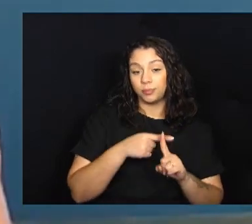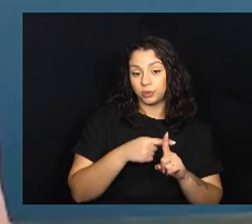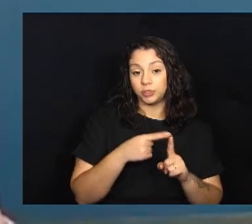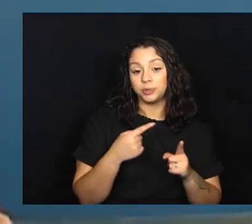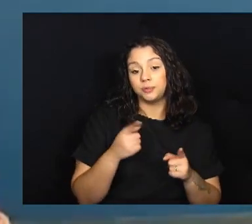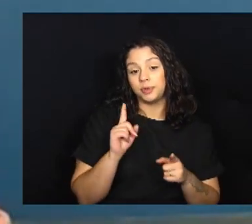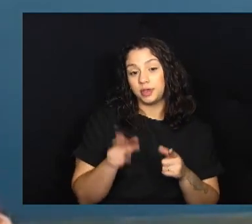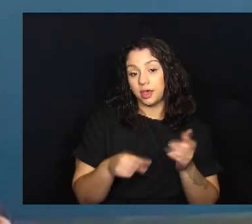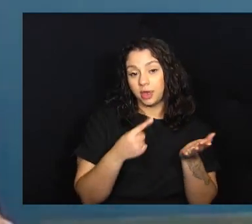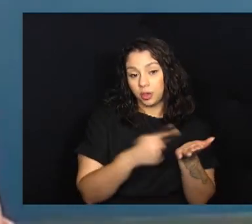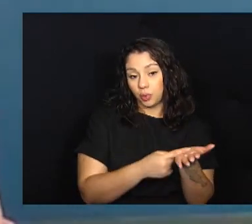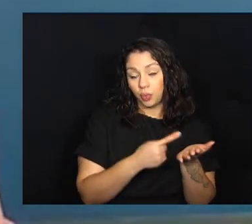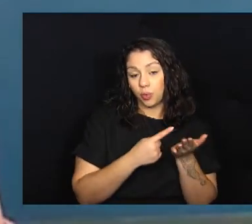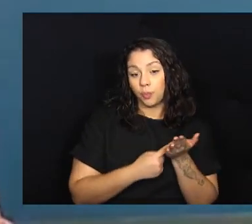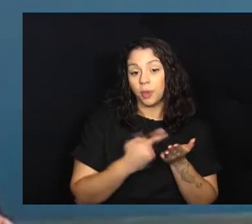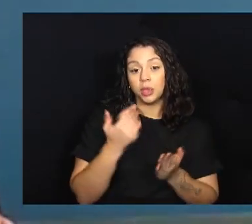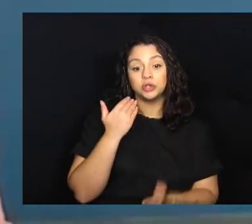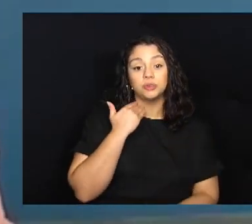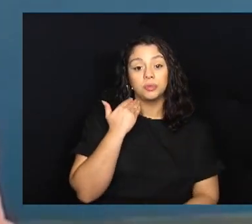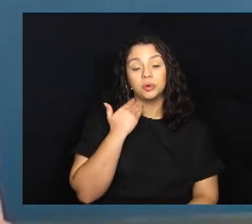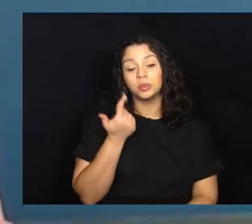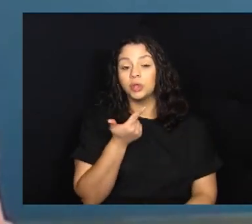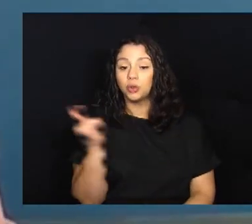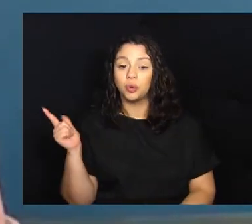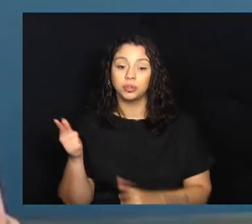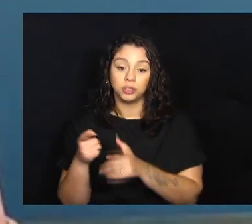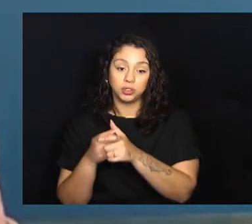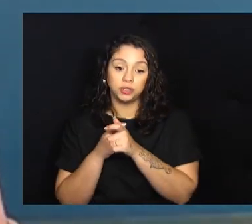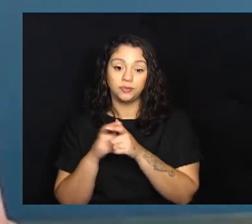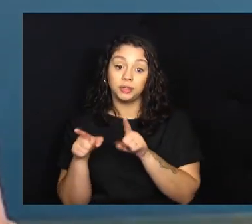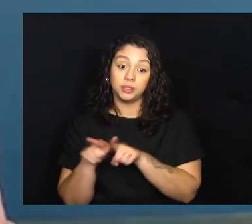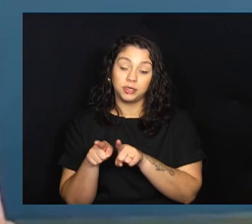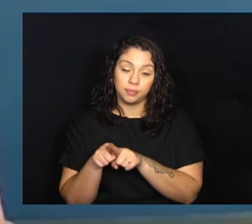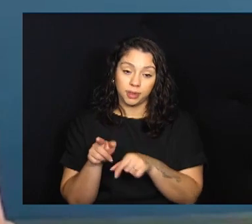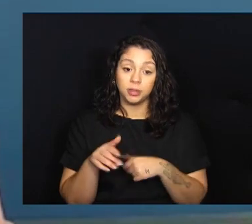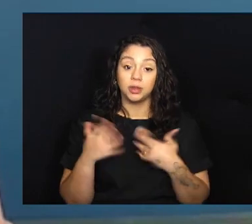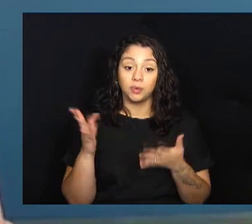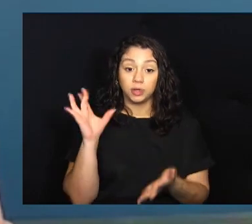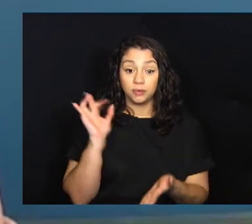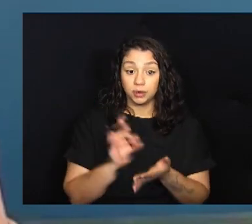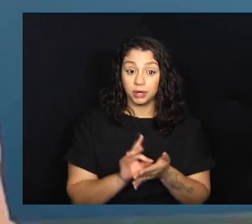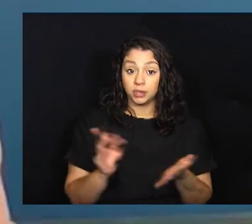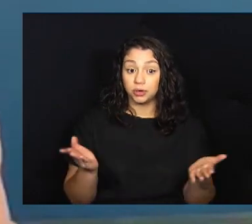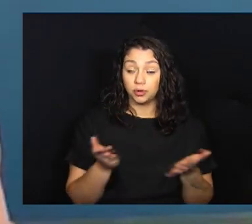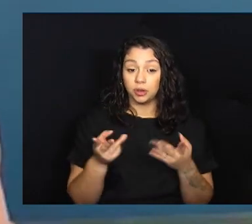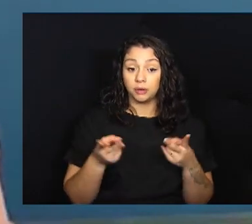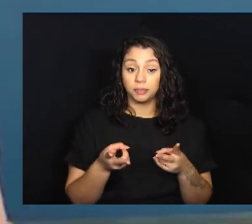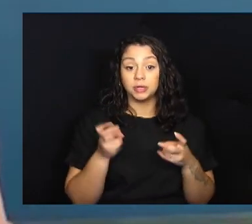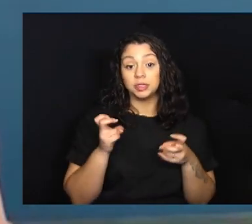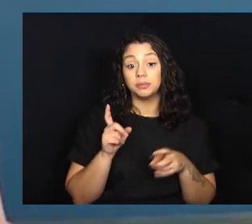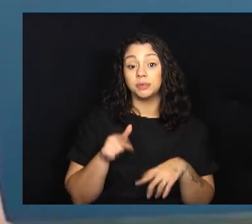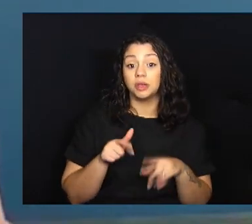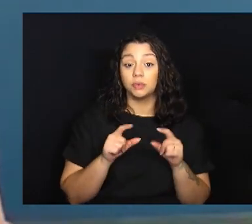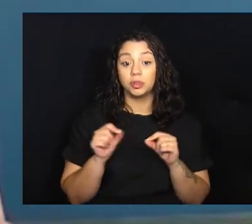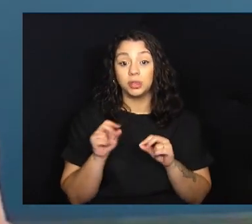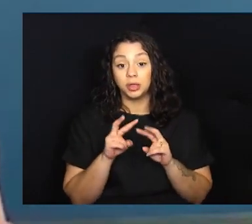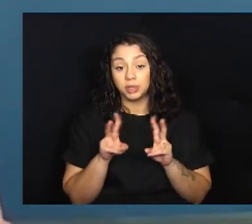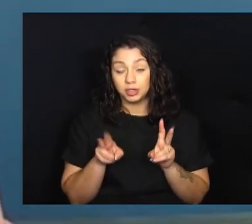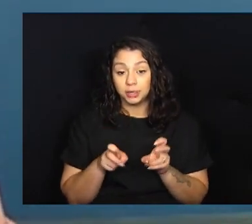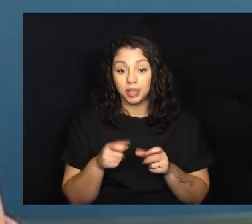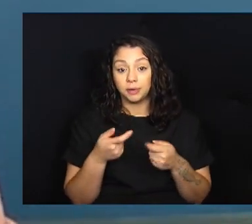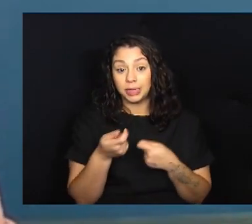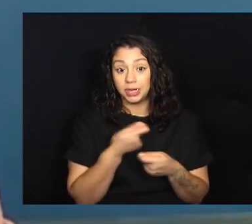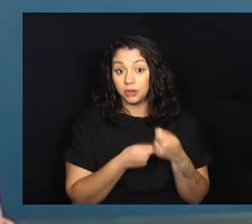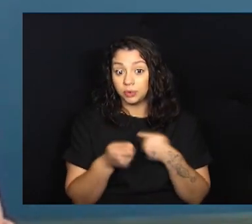tanto as dívidas bancárias quanto outros tipos de dívidas com descontos mais atrativos. Então, na verdade, o que a gente vê é que o tema de negociação está bastante em